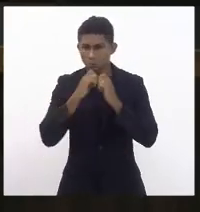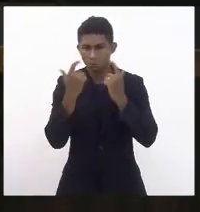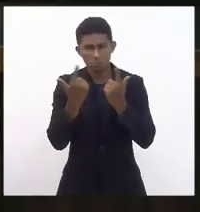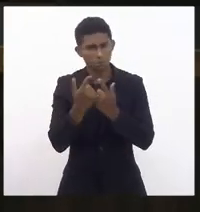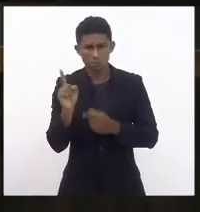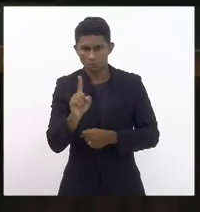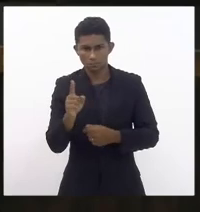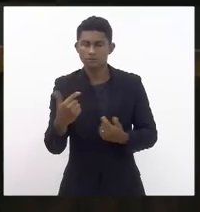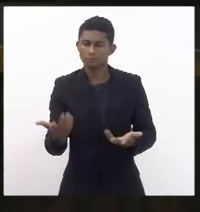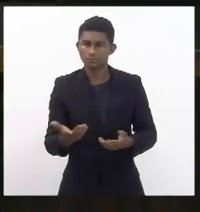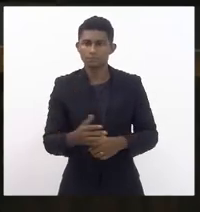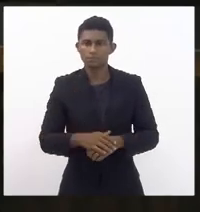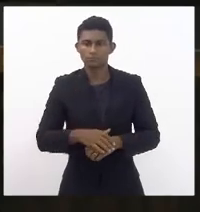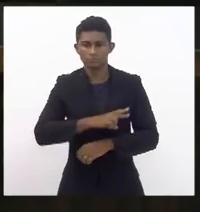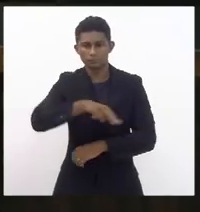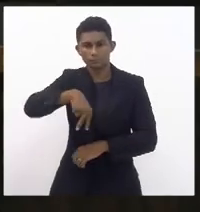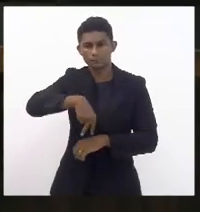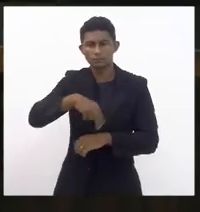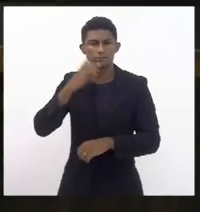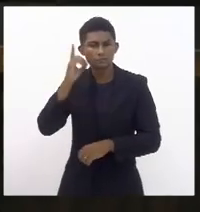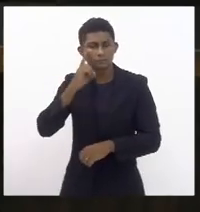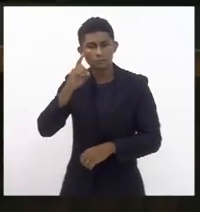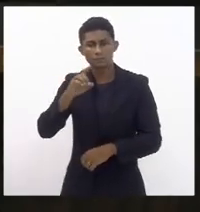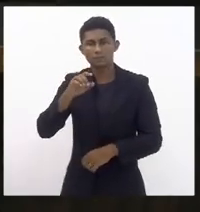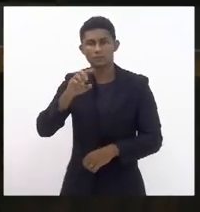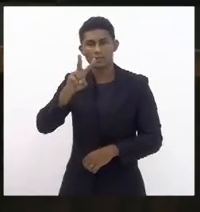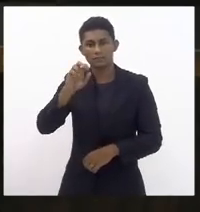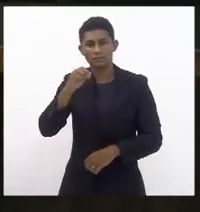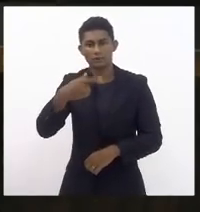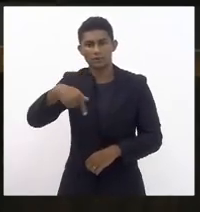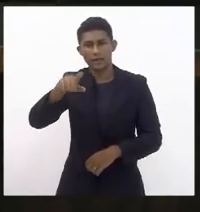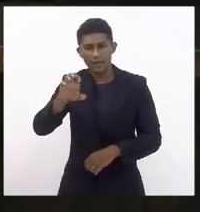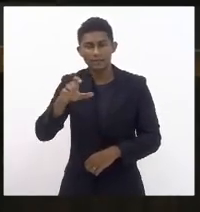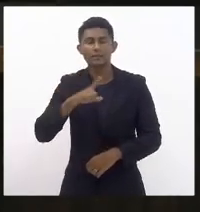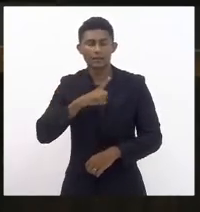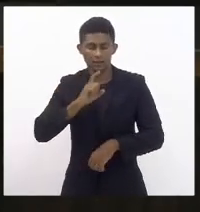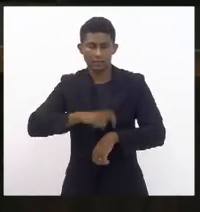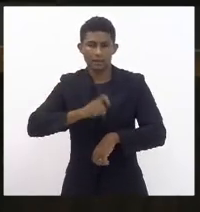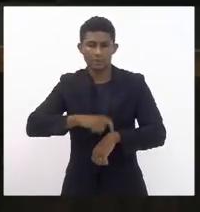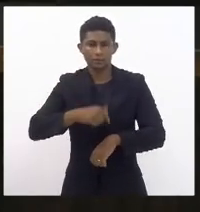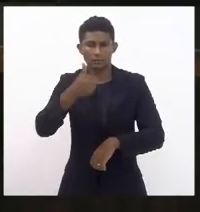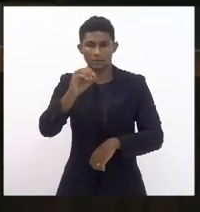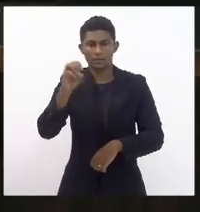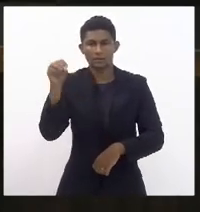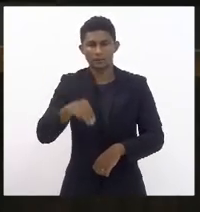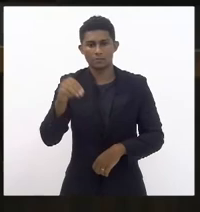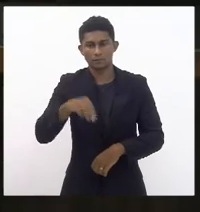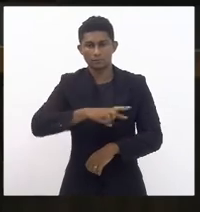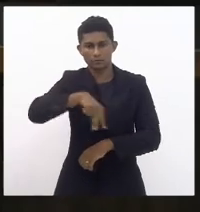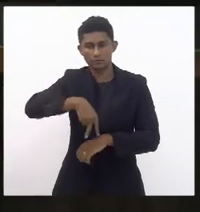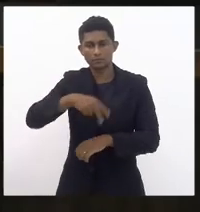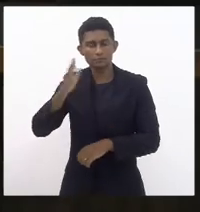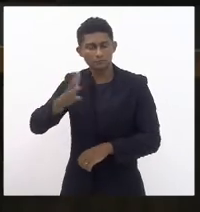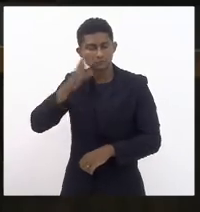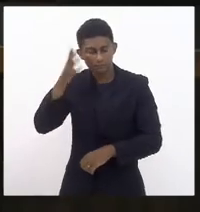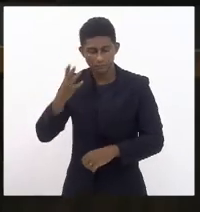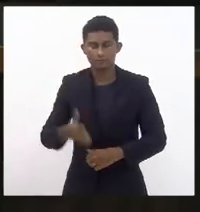no presente Deputado waldeck Carneiro vossa excelência' dispõe de dez minutos para sua manifestação é